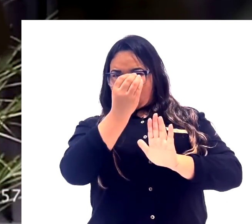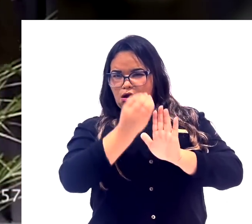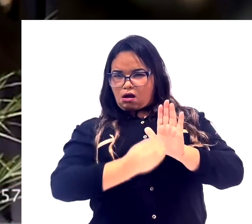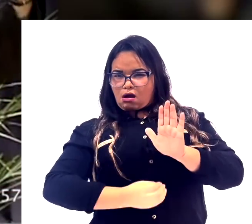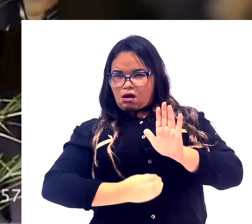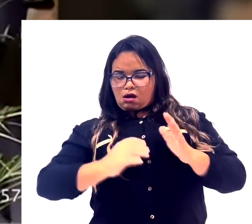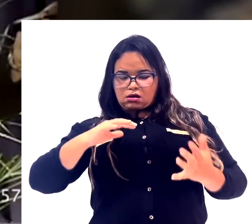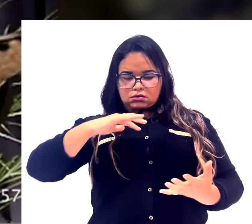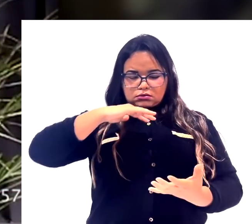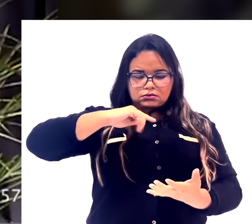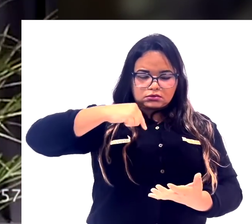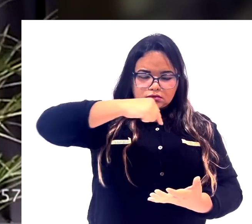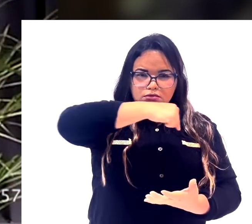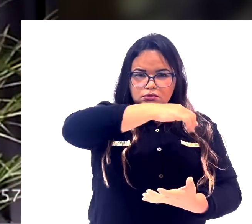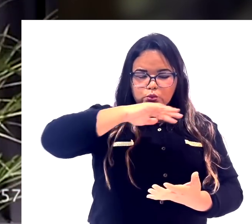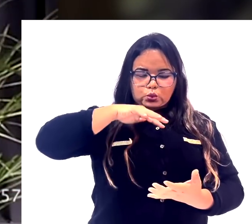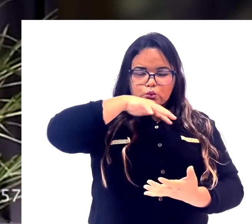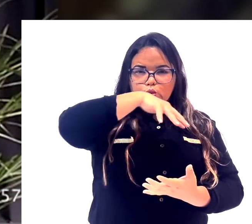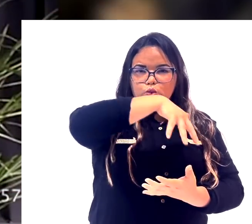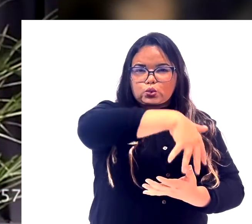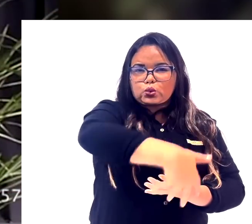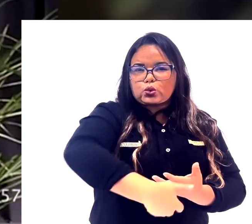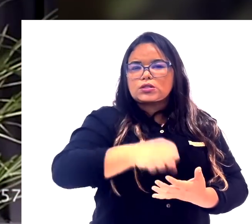ou não?